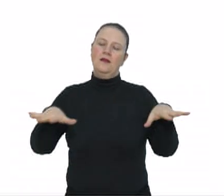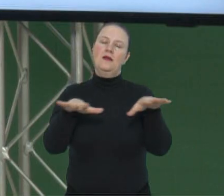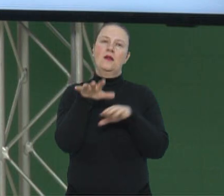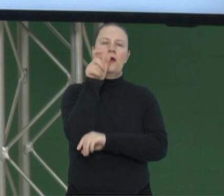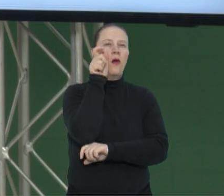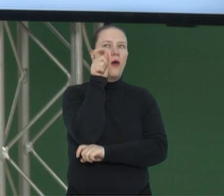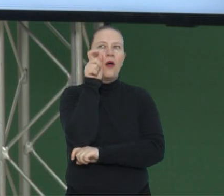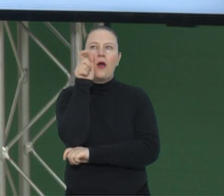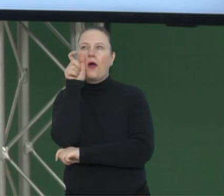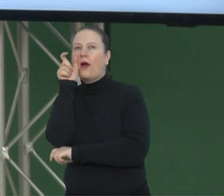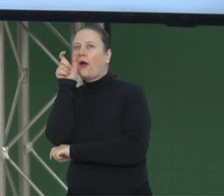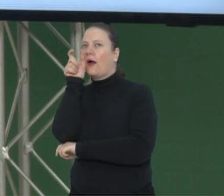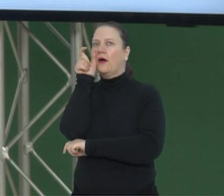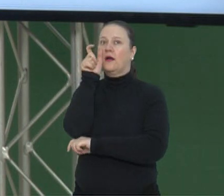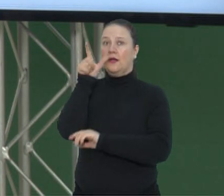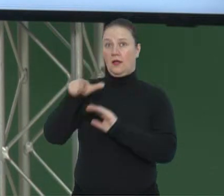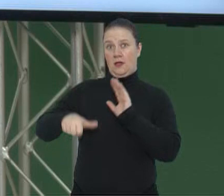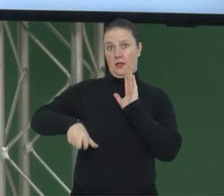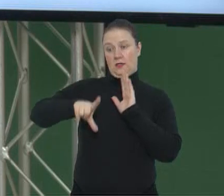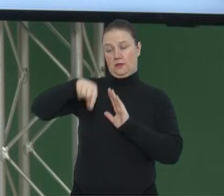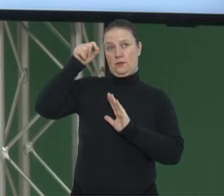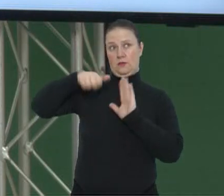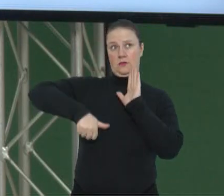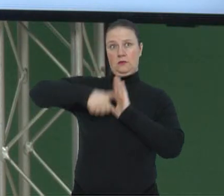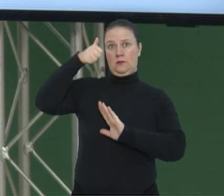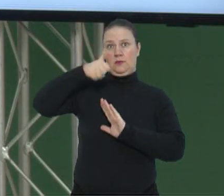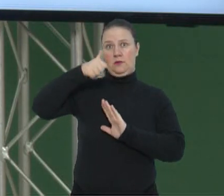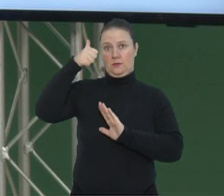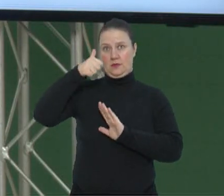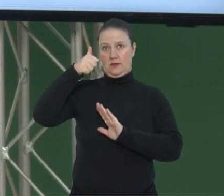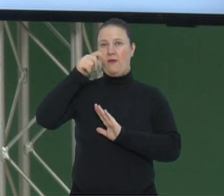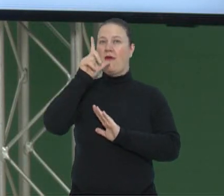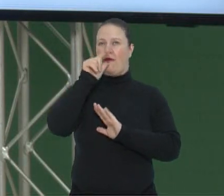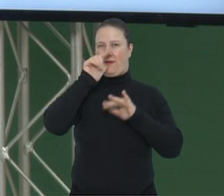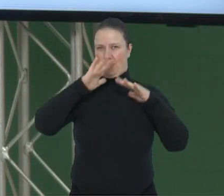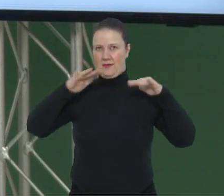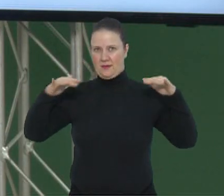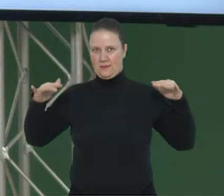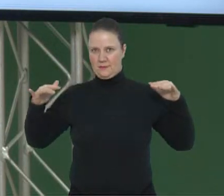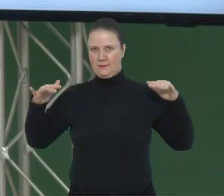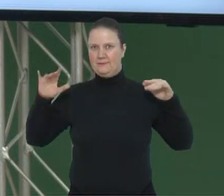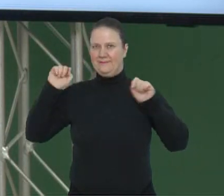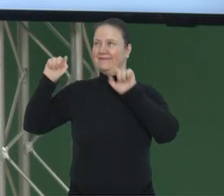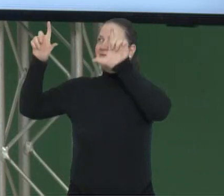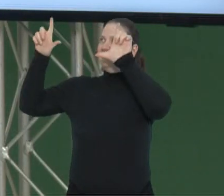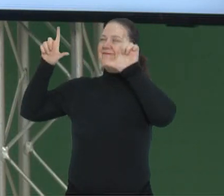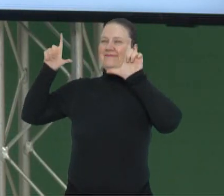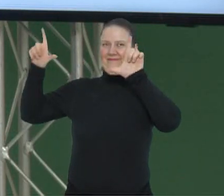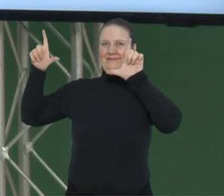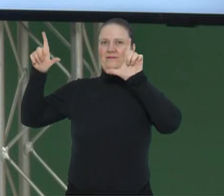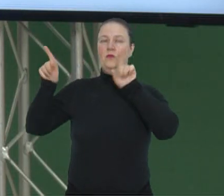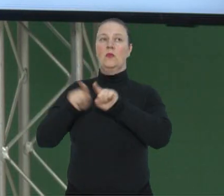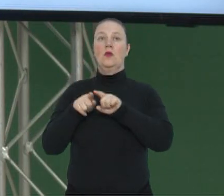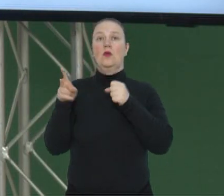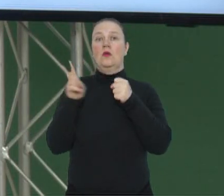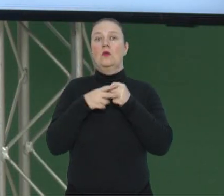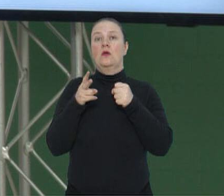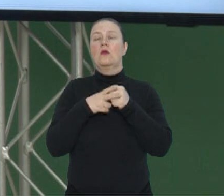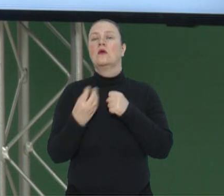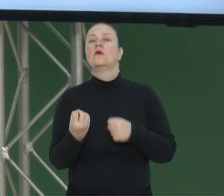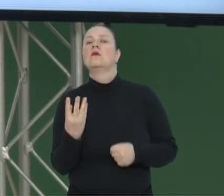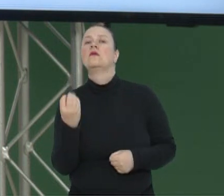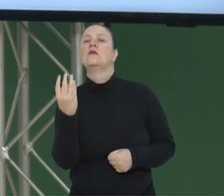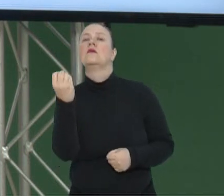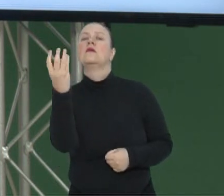Eu escolhi a primeira imagem, tá? Observem aí o sujeito, né, entre o verbo aqui, tá? Viajar para